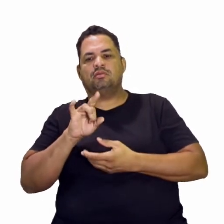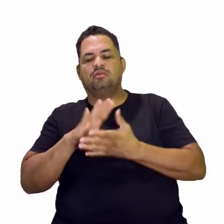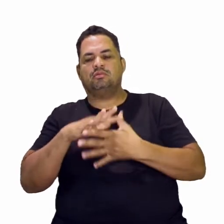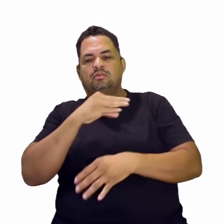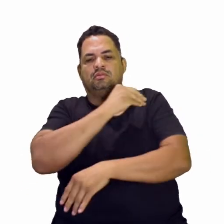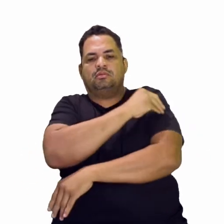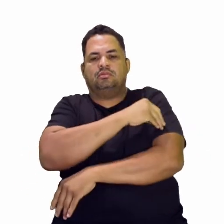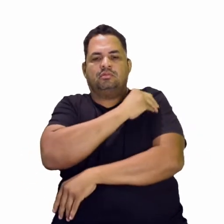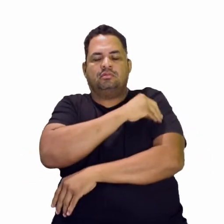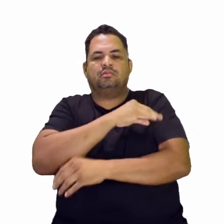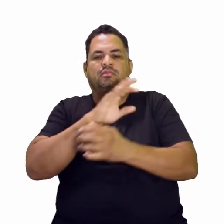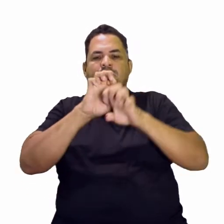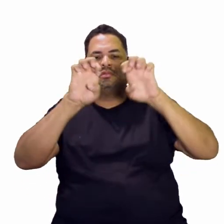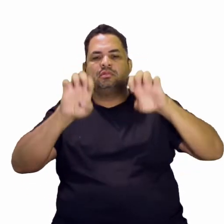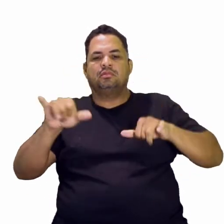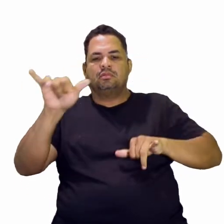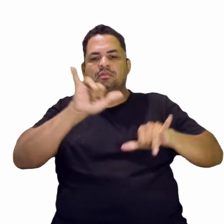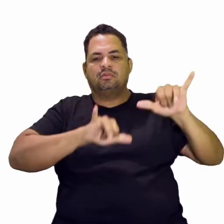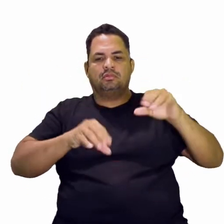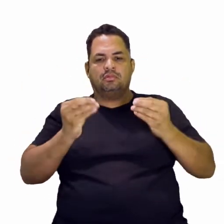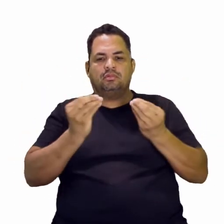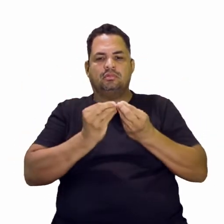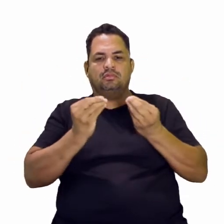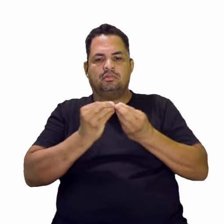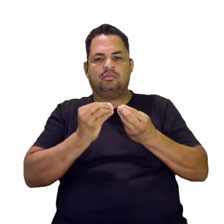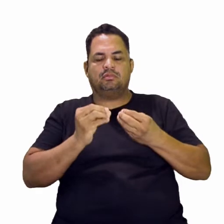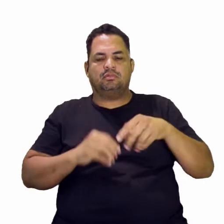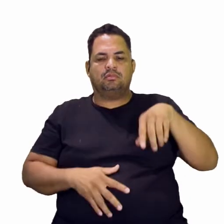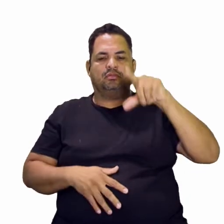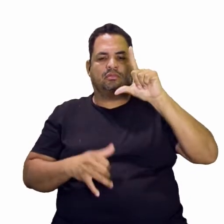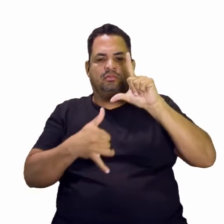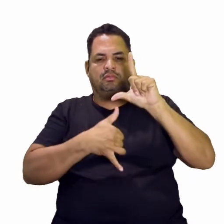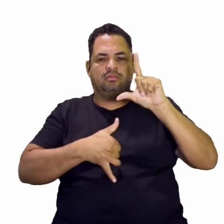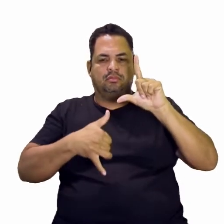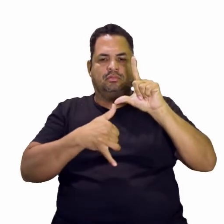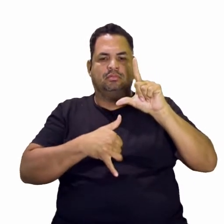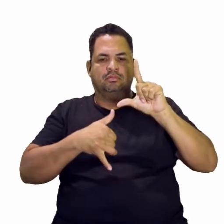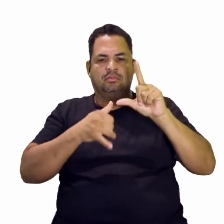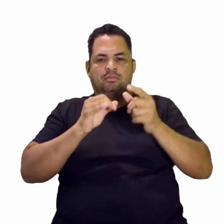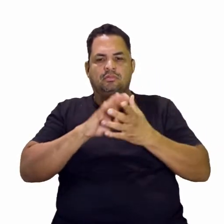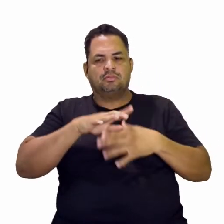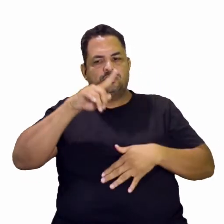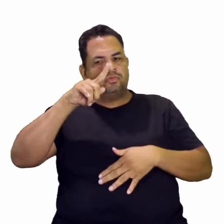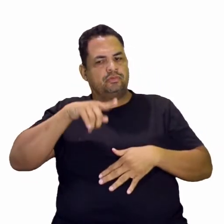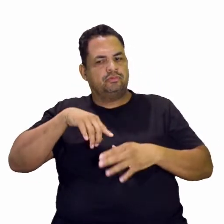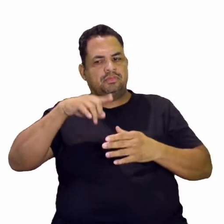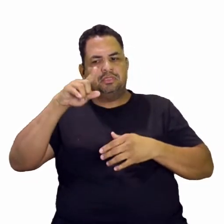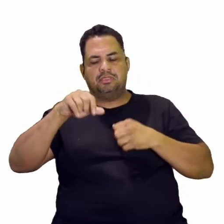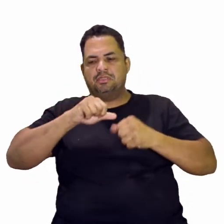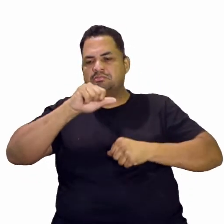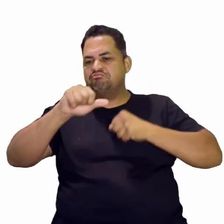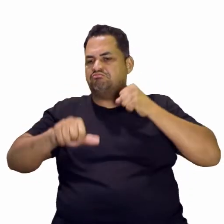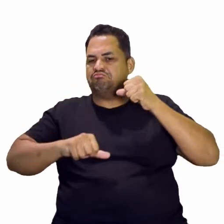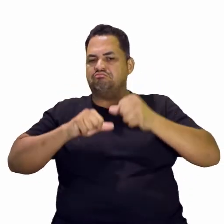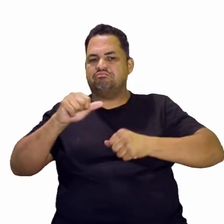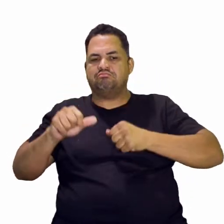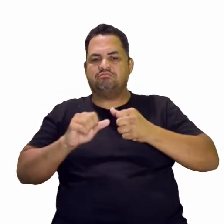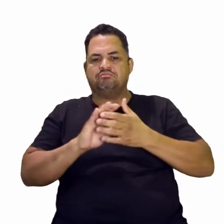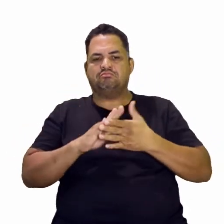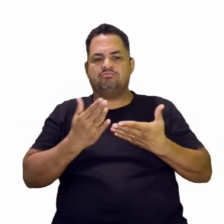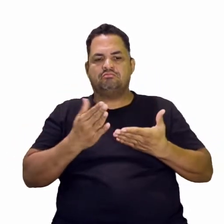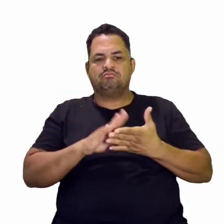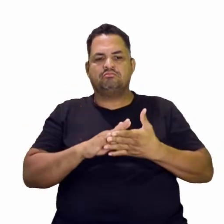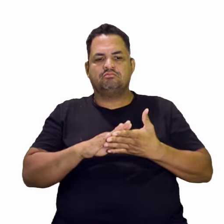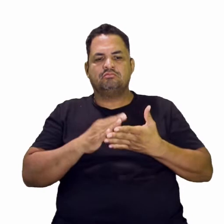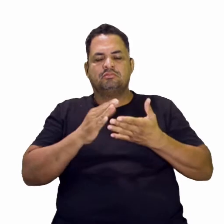do álcool. A estrutura química molecular dos lipídios, ela é muito variável. Vamos dar apenas